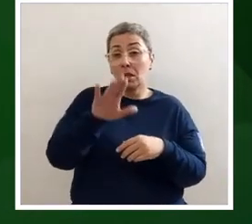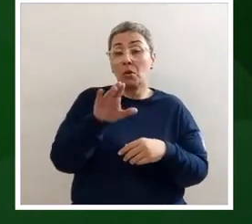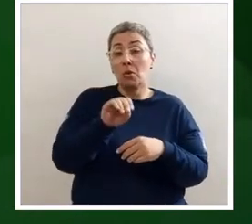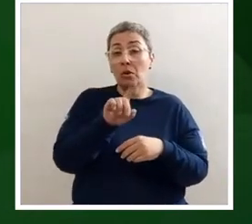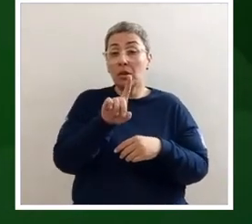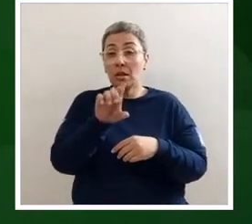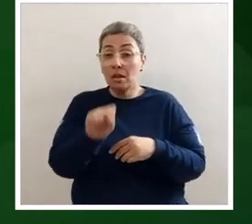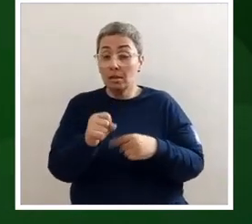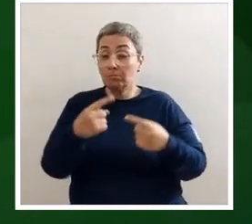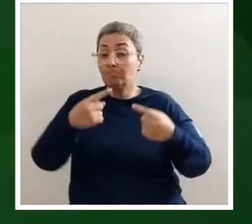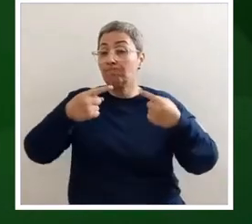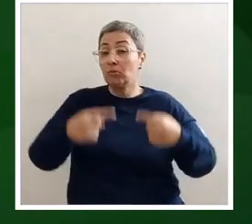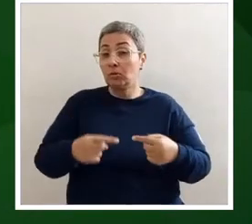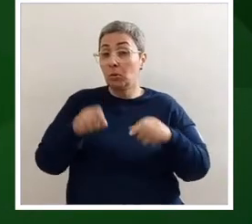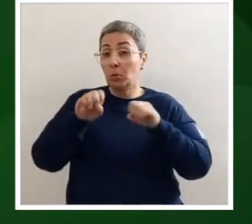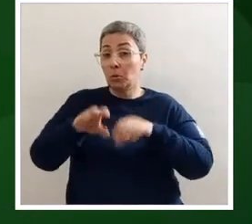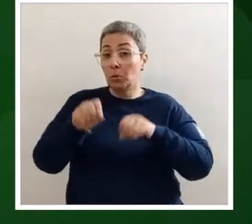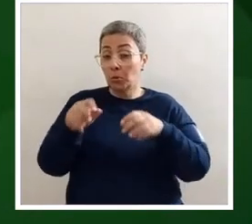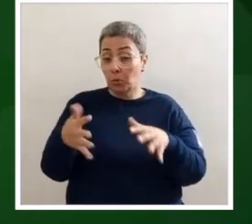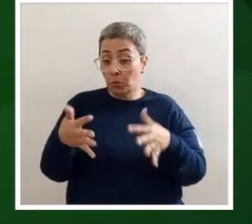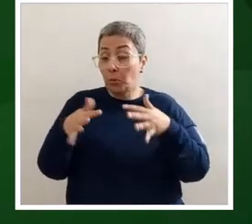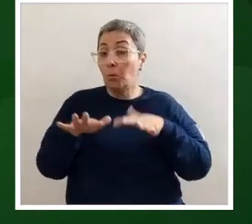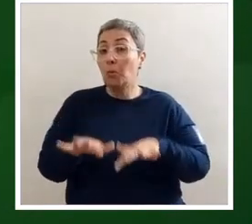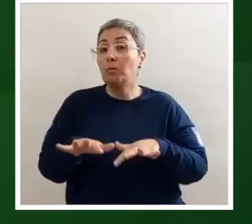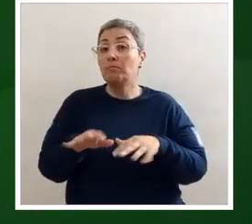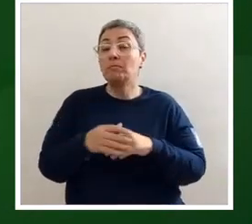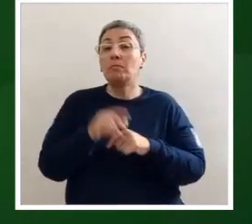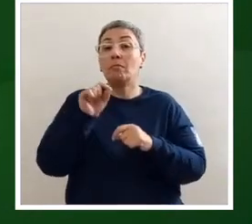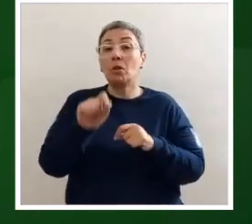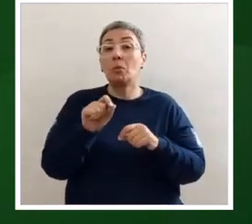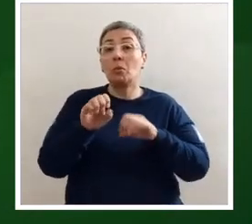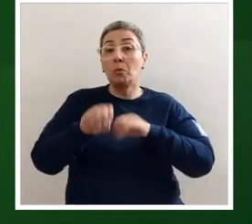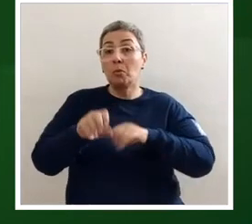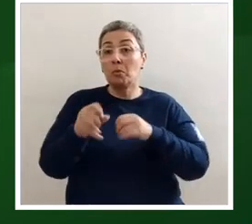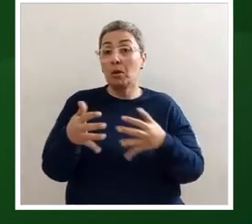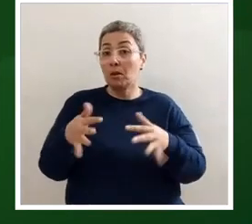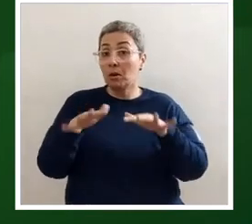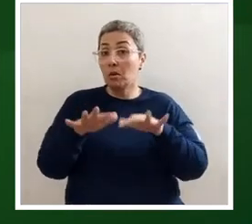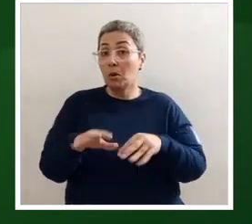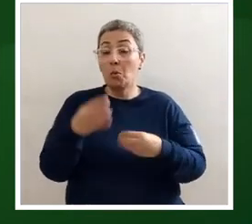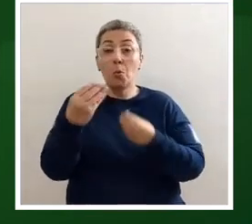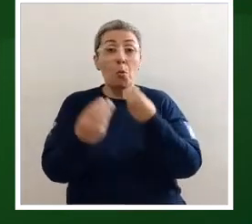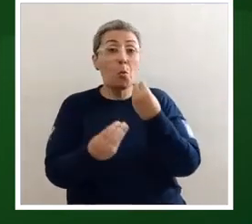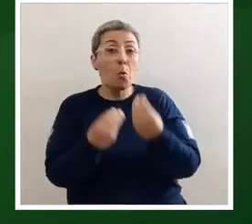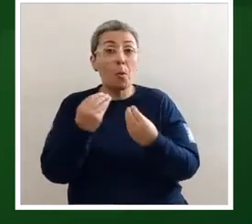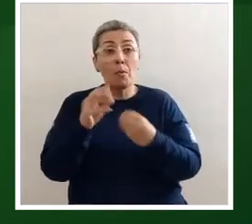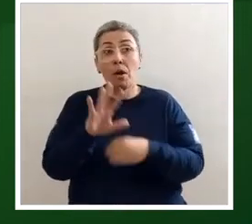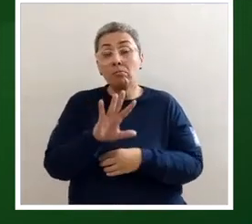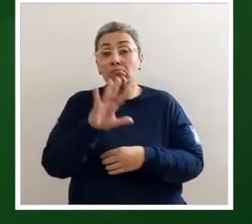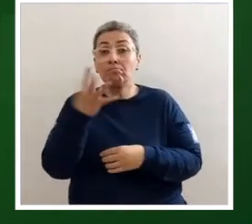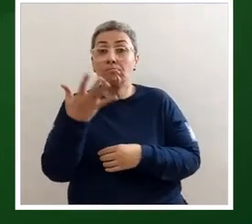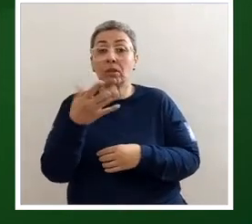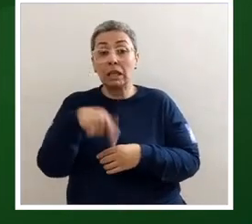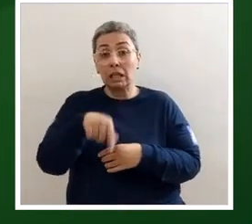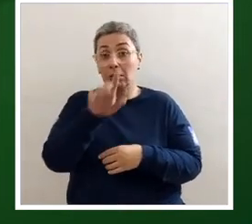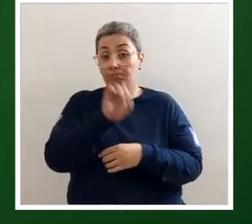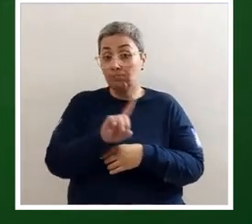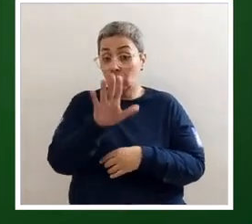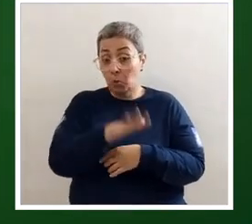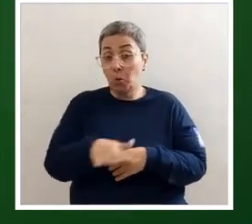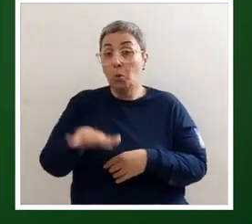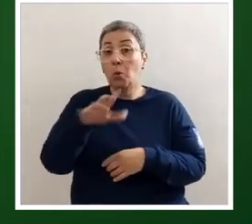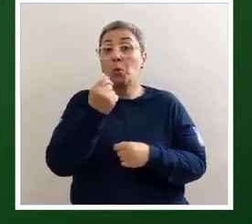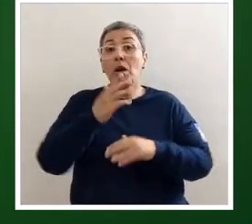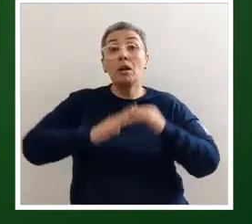Os desafios da educação inclusiva a educação inclusiva como ela tem se dado na nossa diretoria e